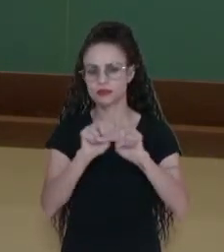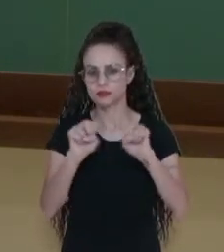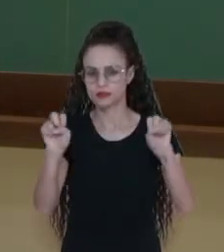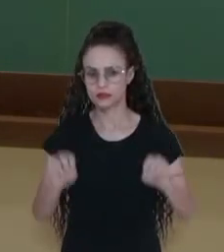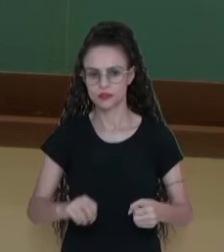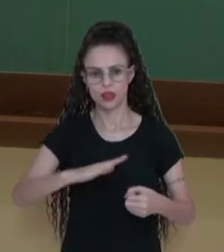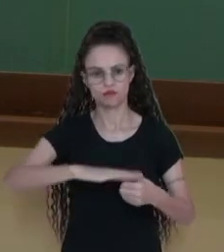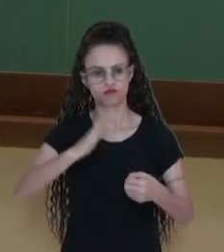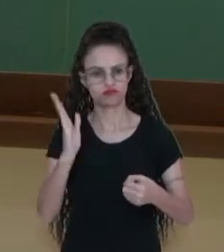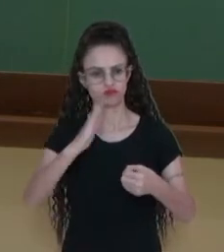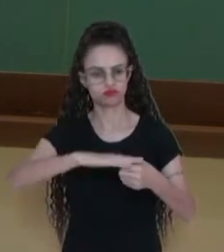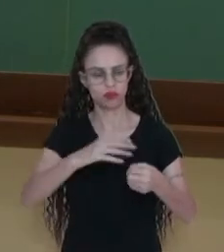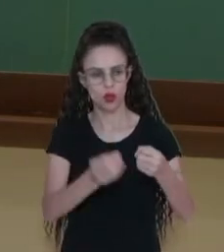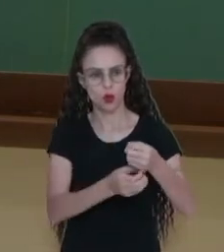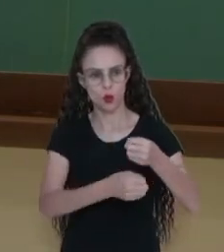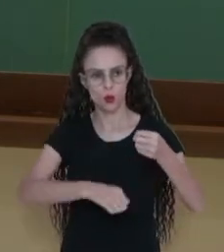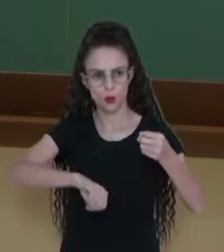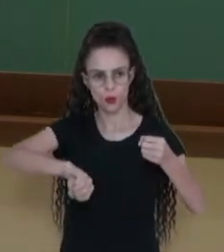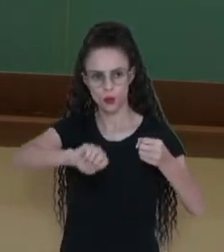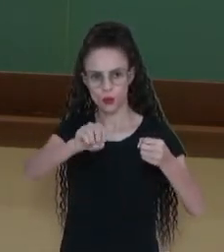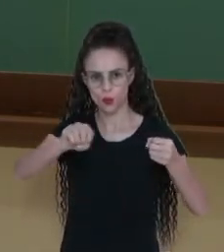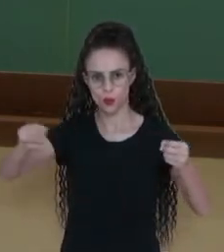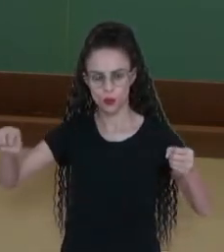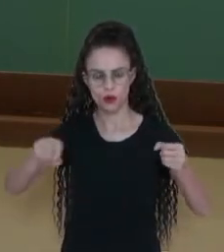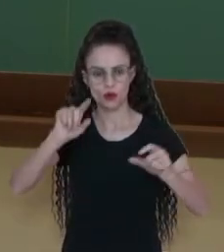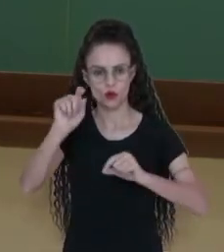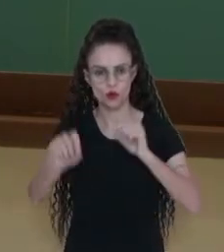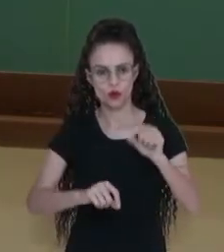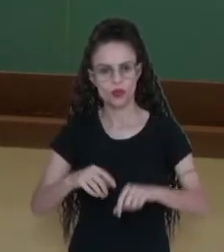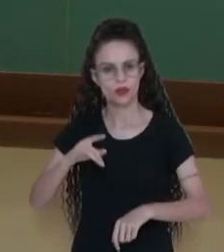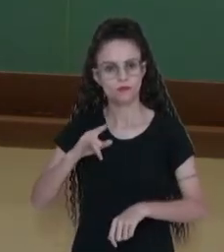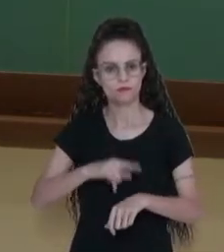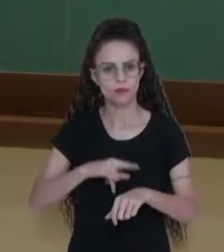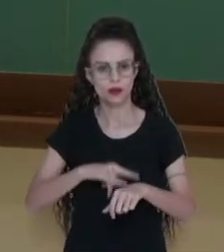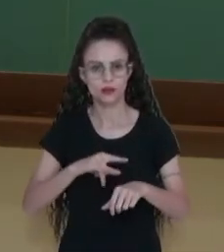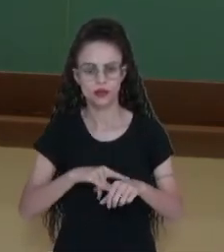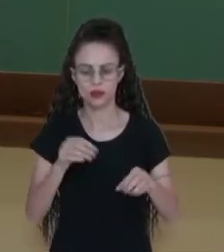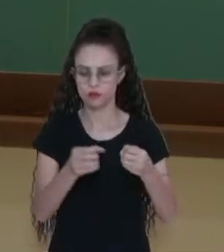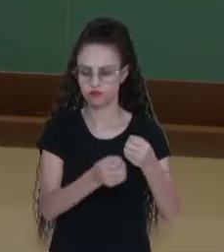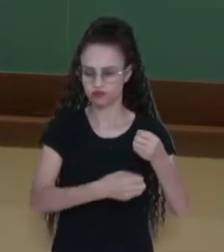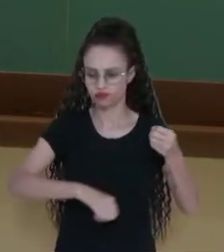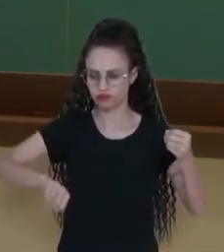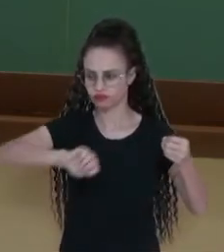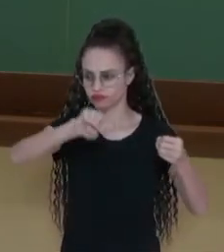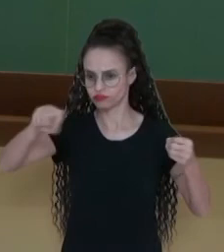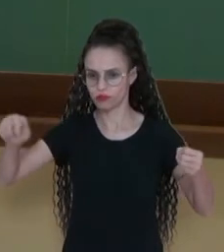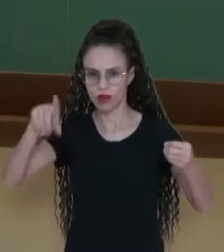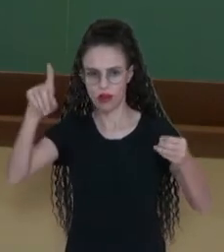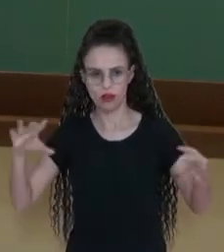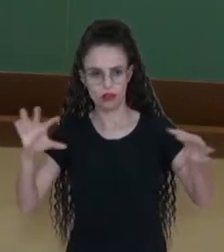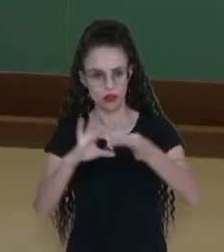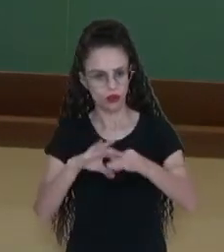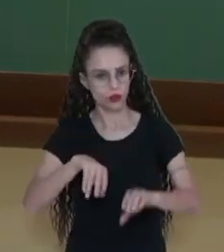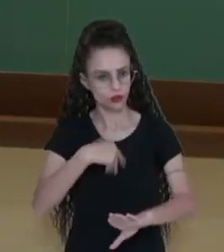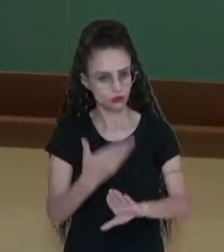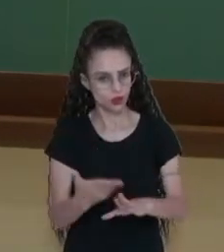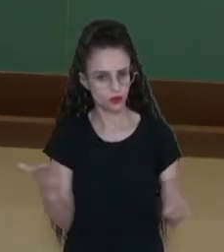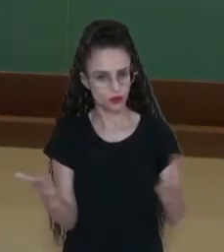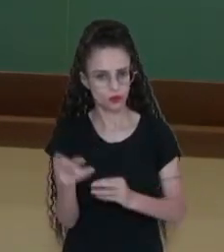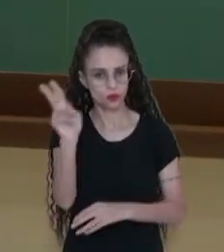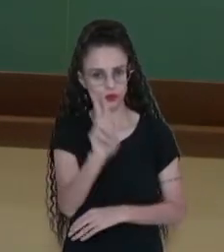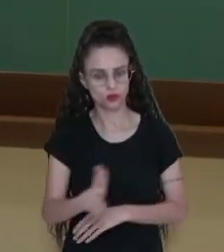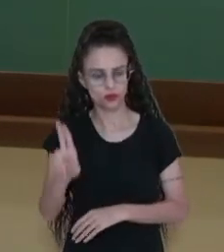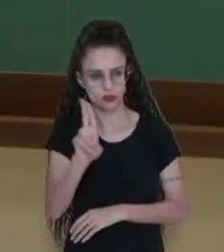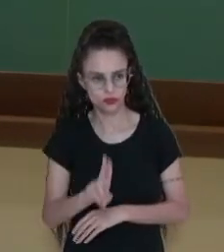máxima, onde nós temos um sistema que os banheiros interligados a um sistema de dejetos. É uma coisa que nós utilizamos até hoje, e